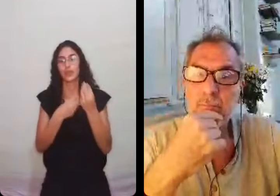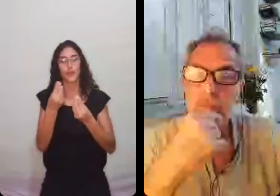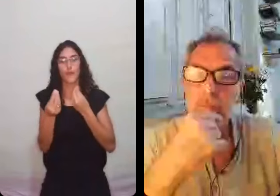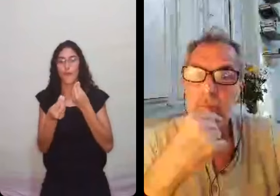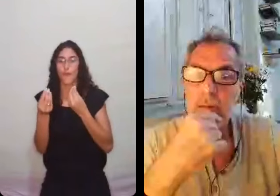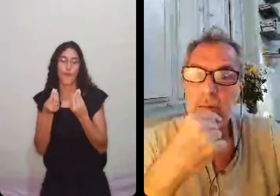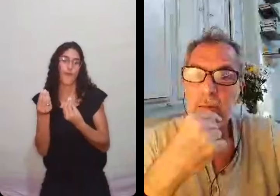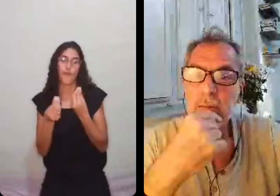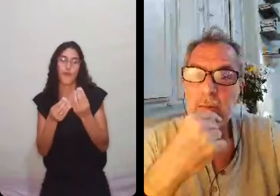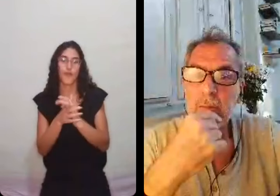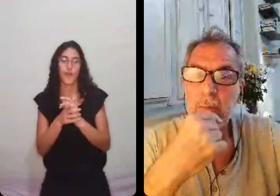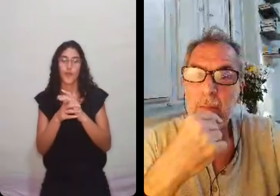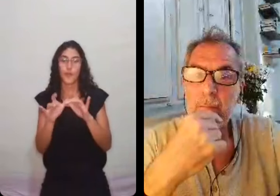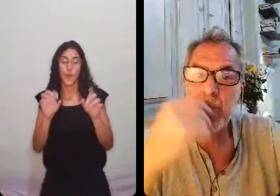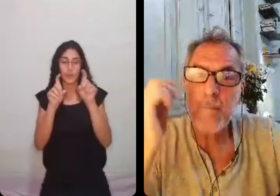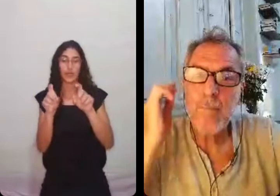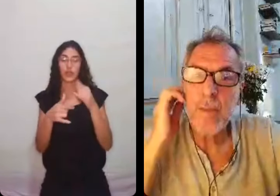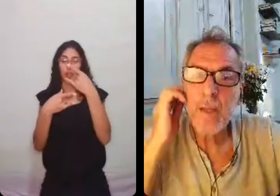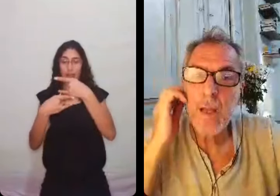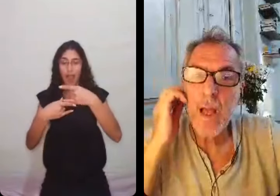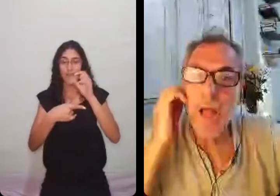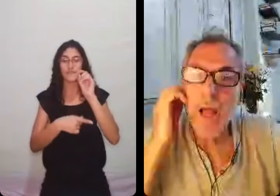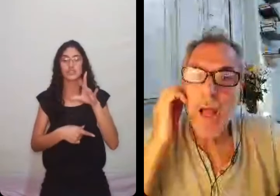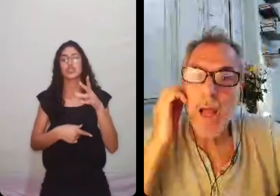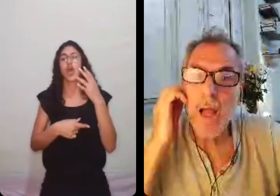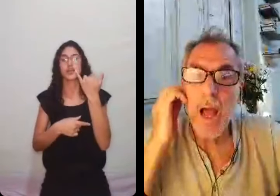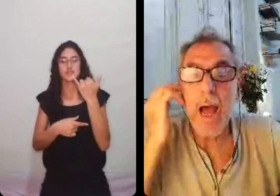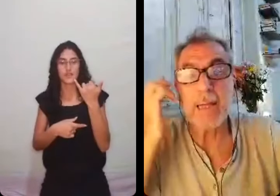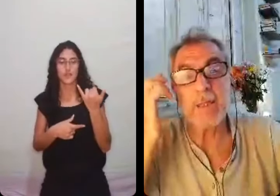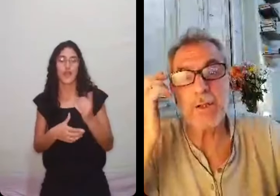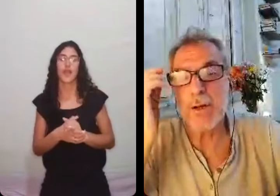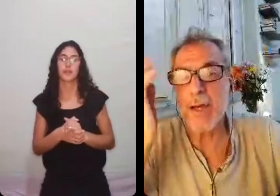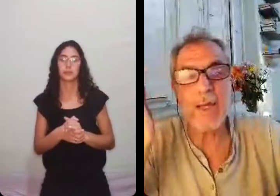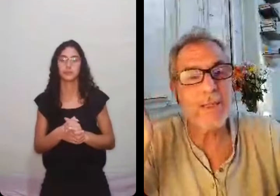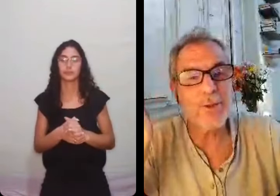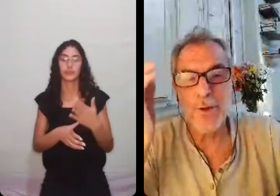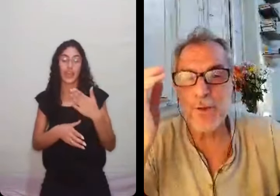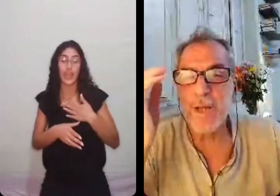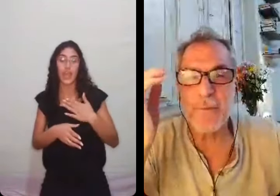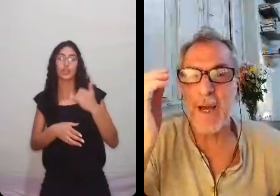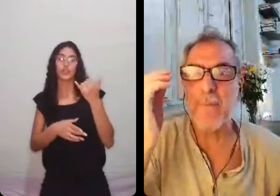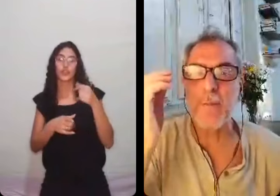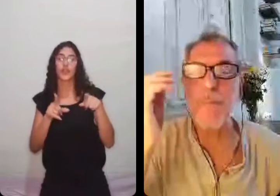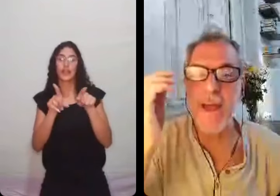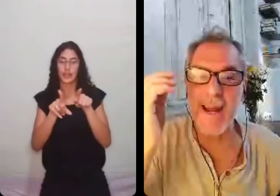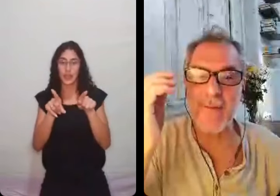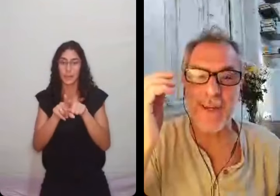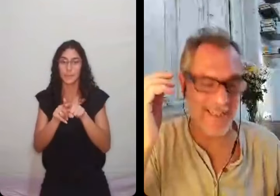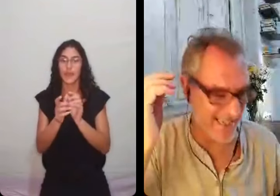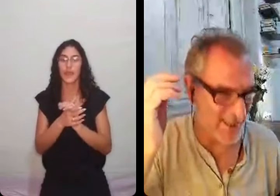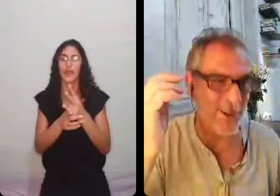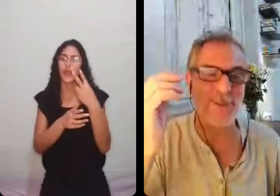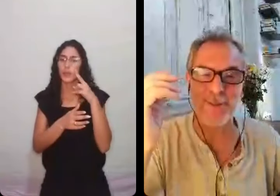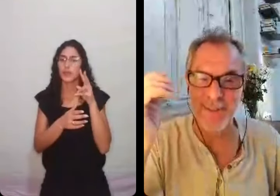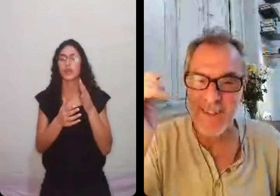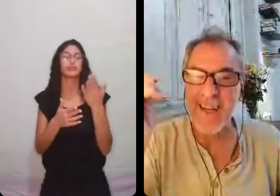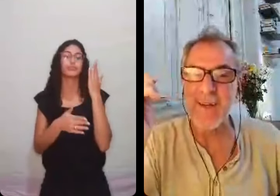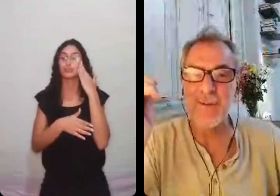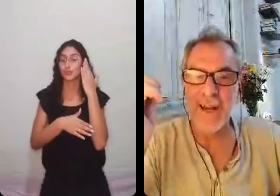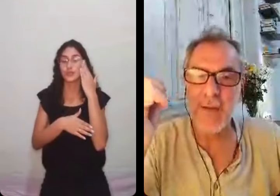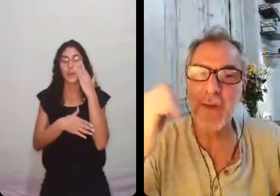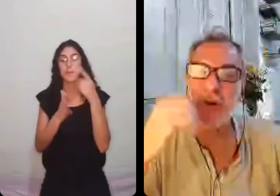A live só no celular, viu, Norberto? Eu estou no celular também. Ah, isso eu não sabia. É primeira vez que estou em